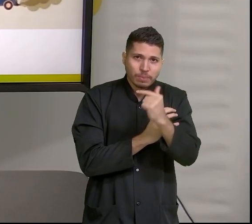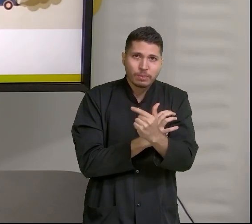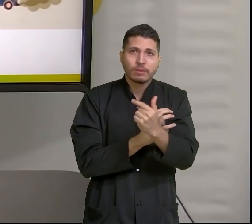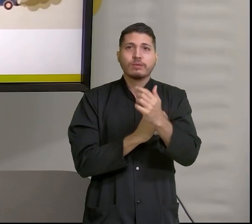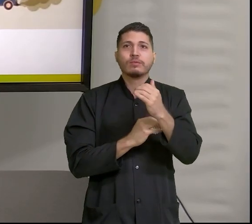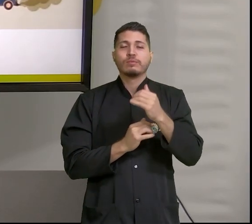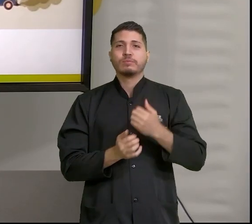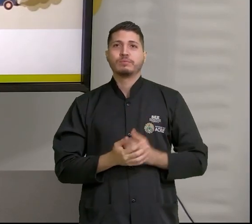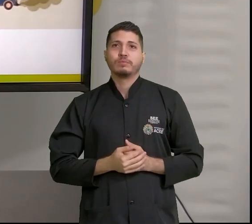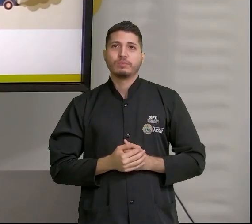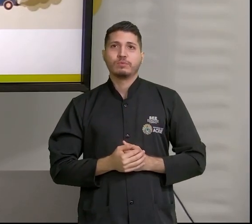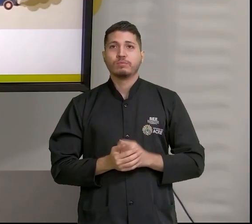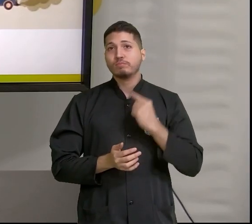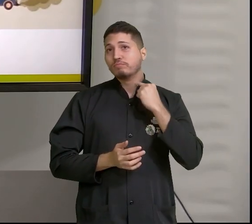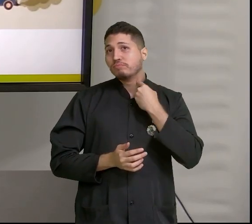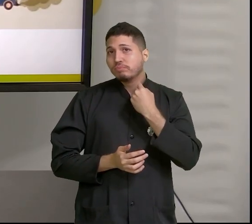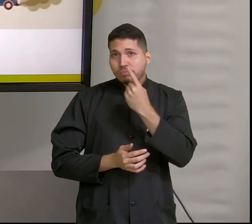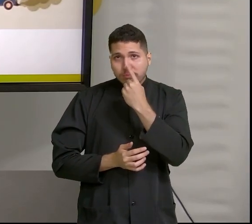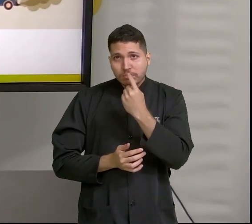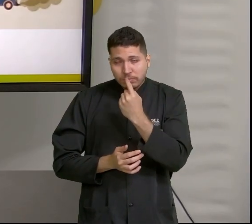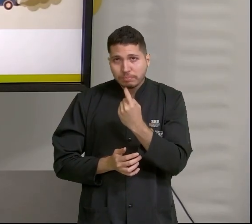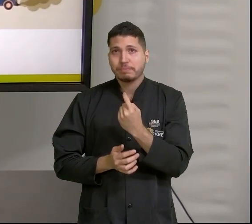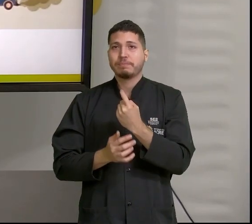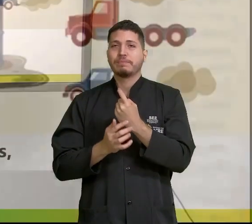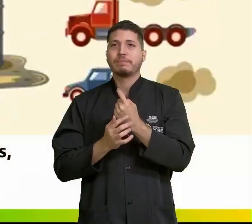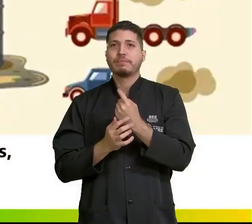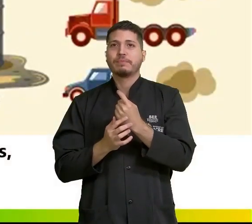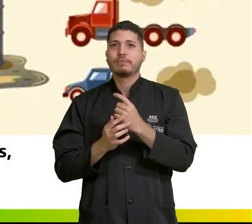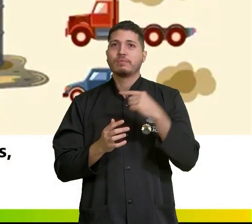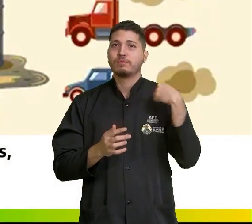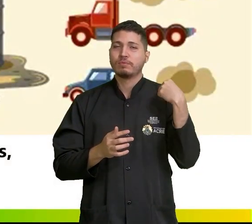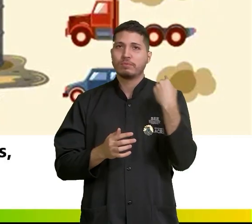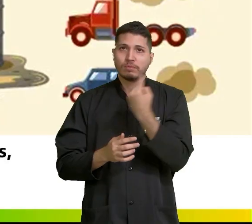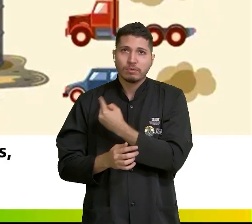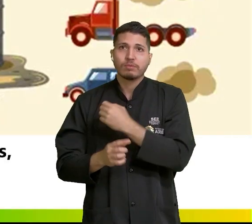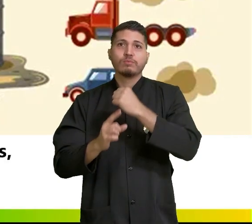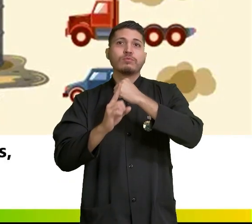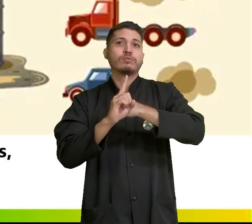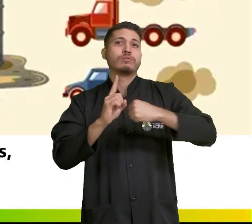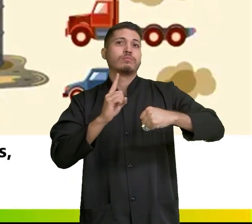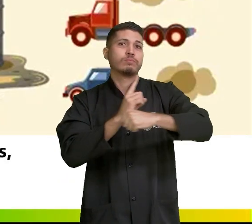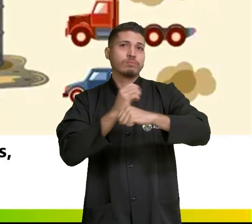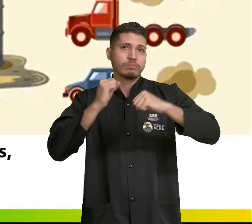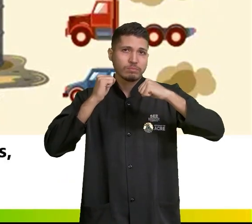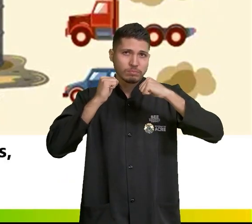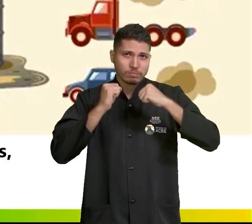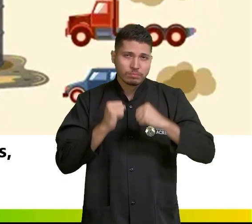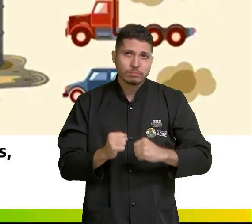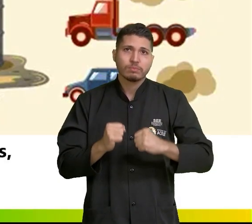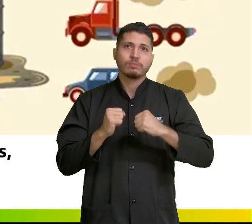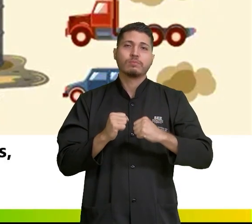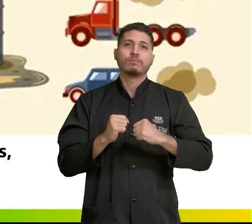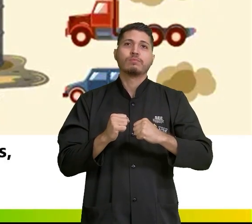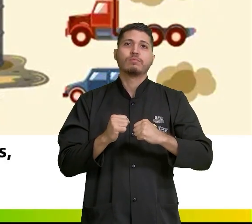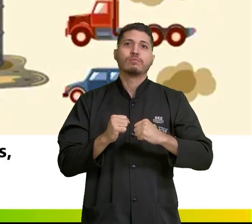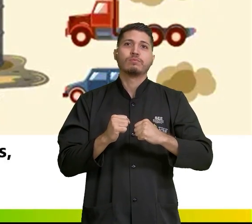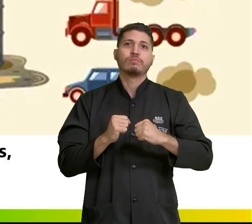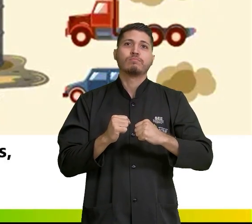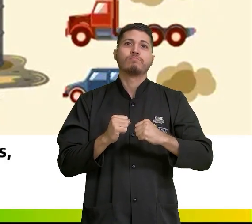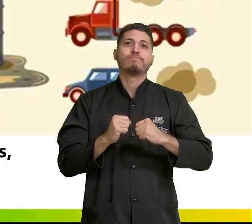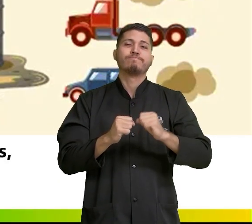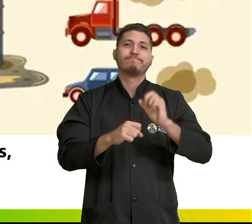lixo, pessoal. O lixo, como eu falei, nós como sociedade podemos fazer esse combate,